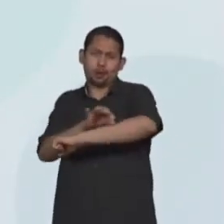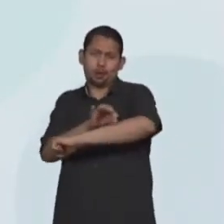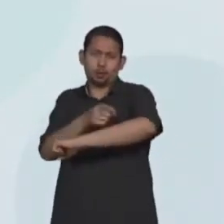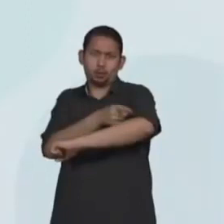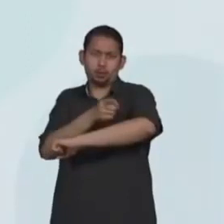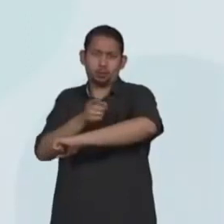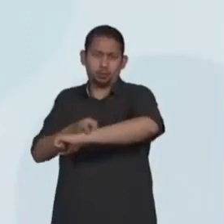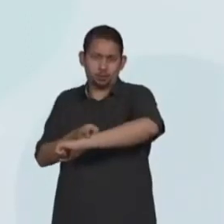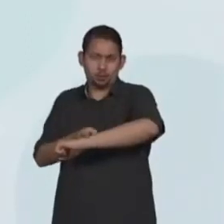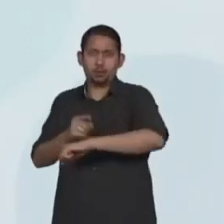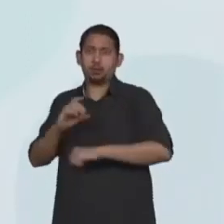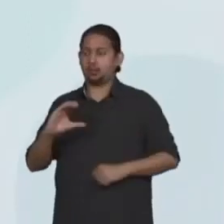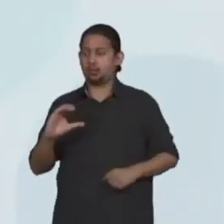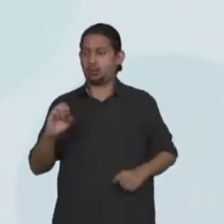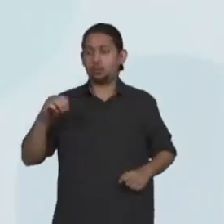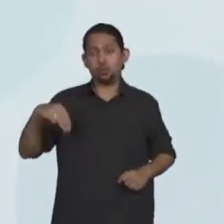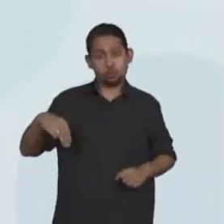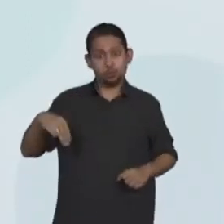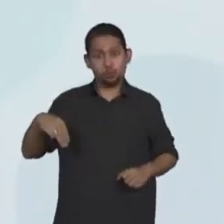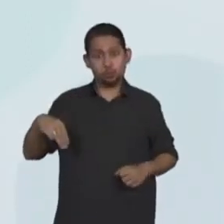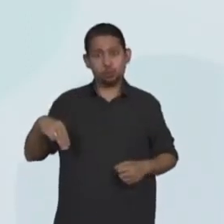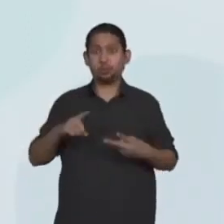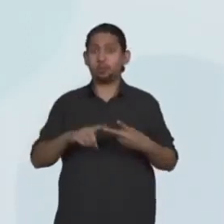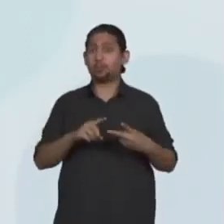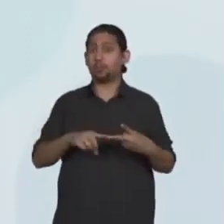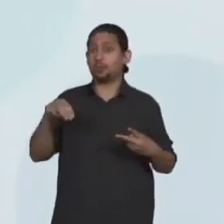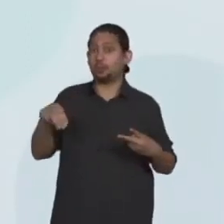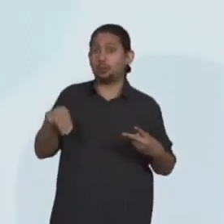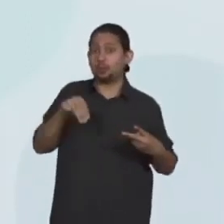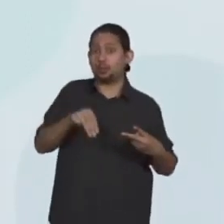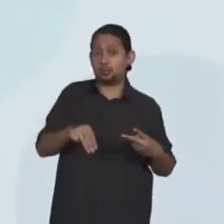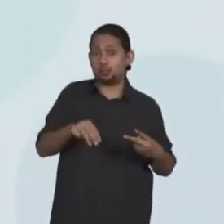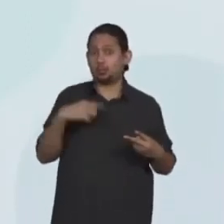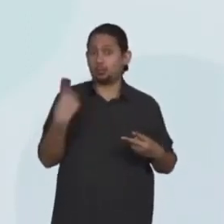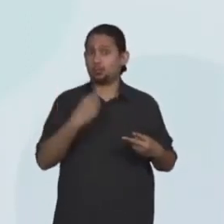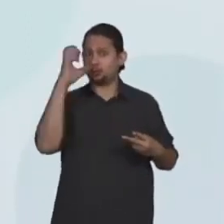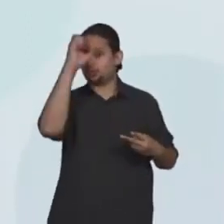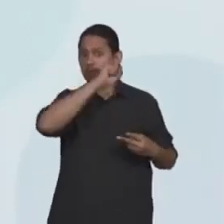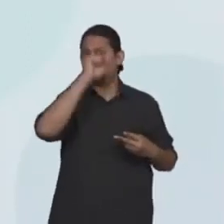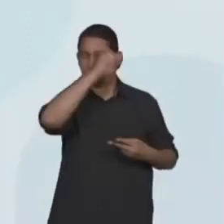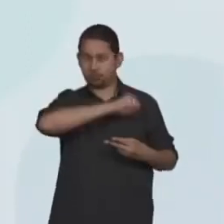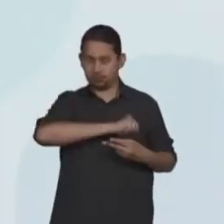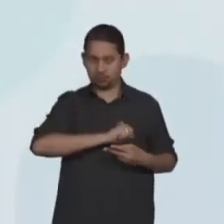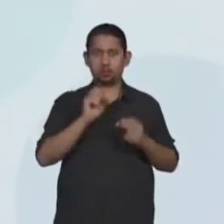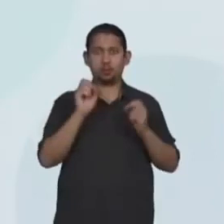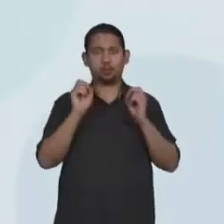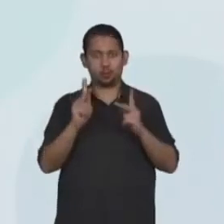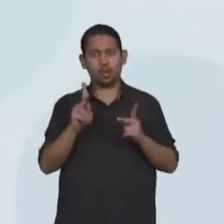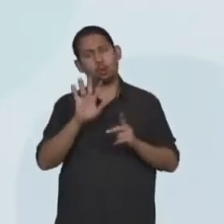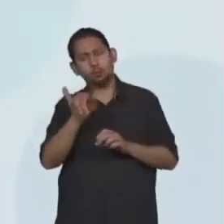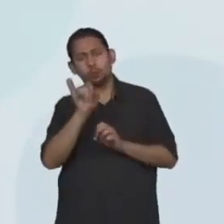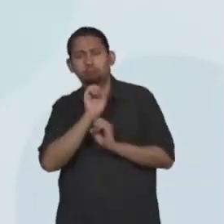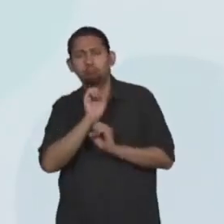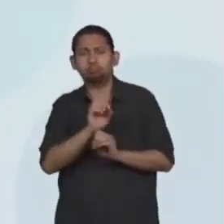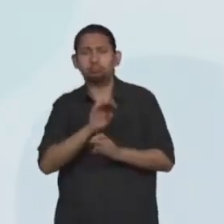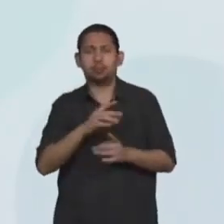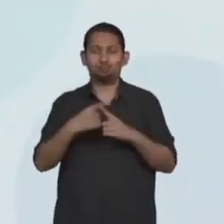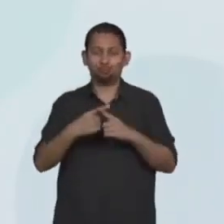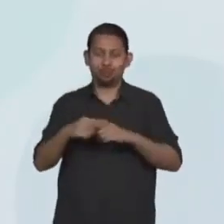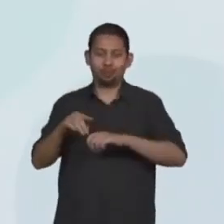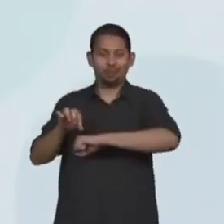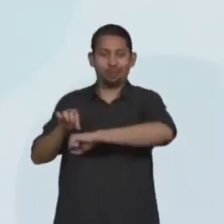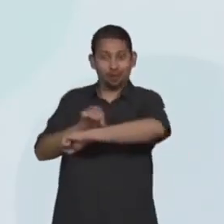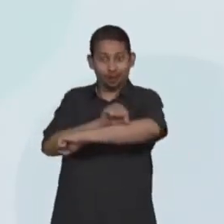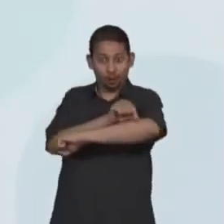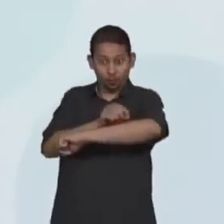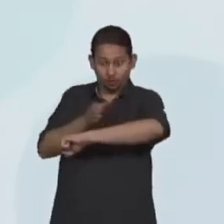são o centímetro e o milímetro. Vamos ver porque na régua a gente tem